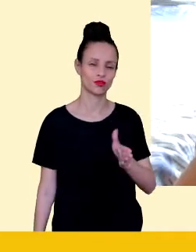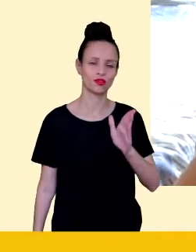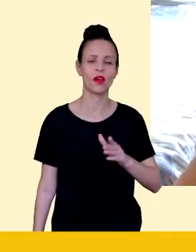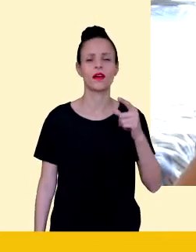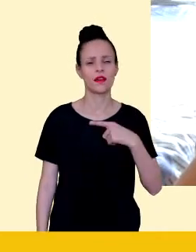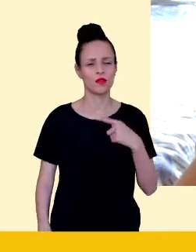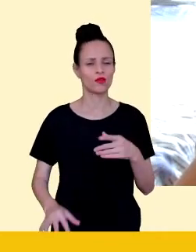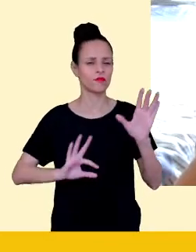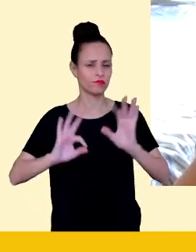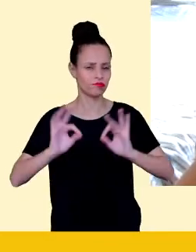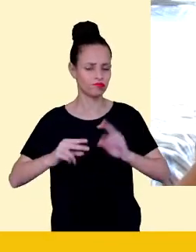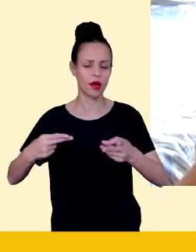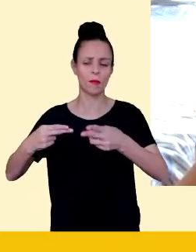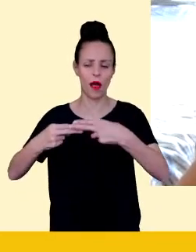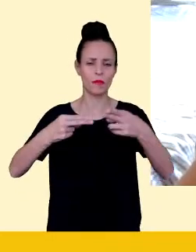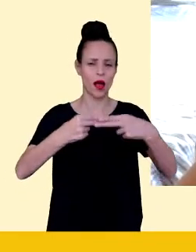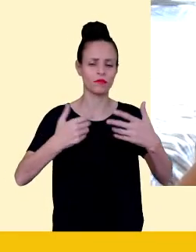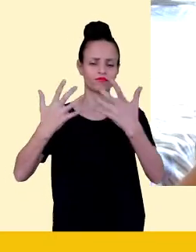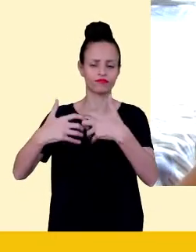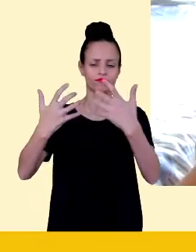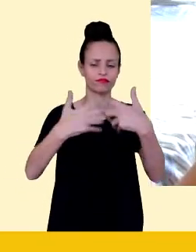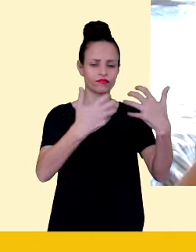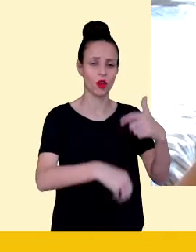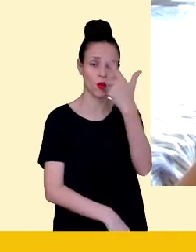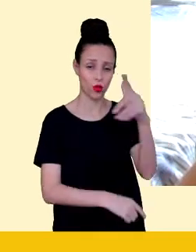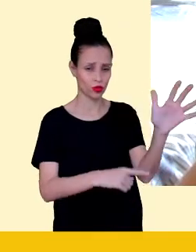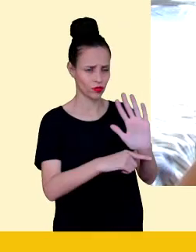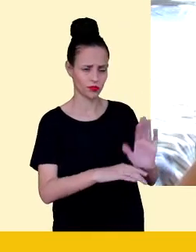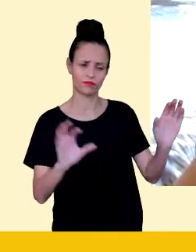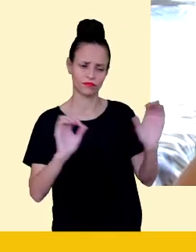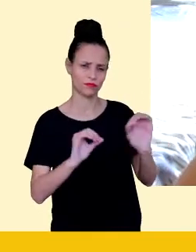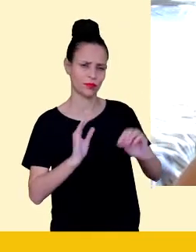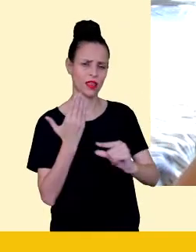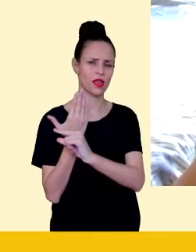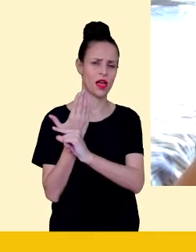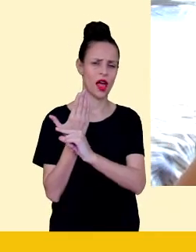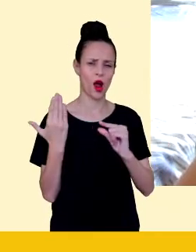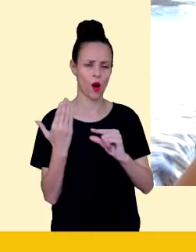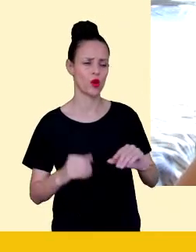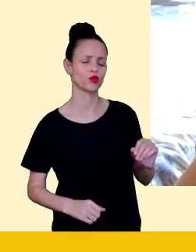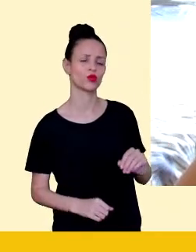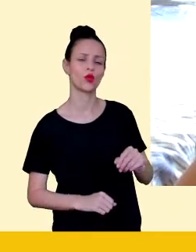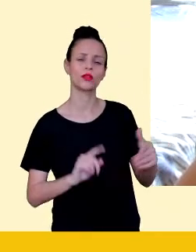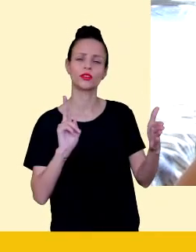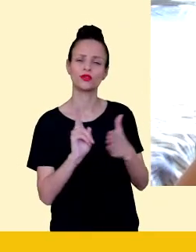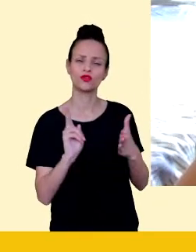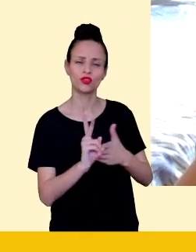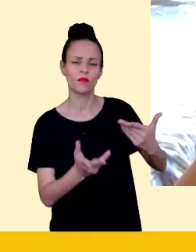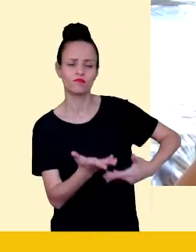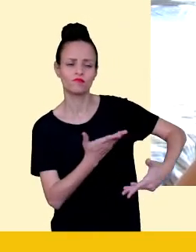E apesar de eu já ter também montado outros filmes que não são de autoria indígena e não são filmes, né, realizados